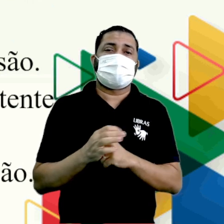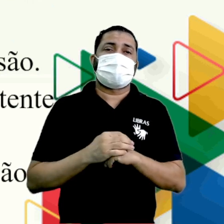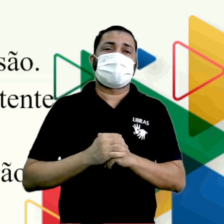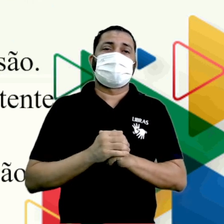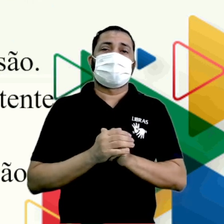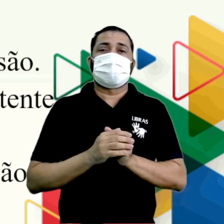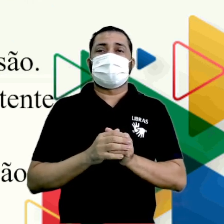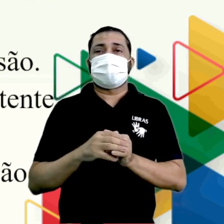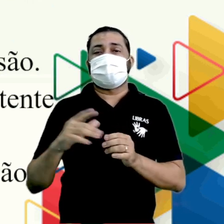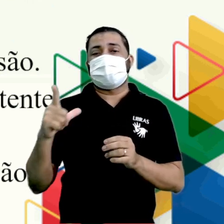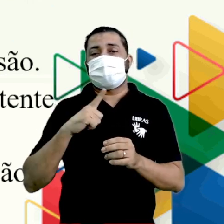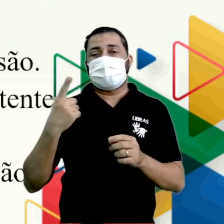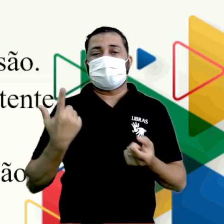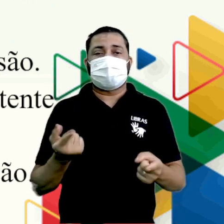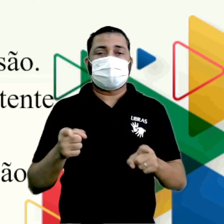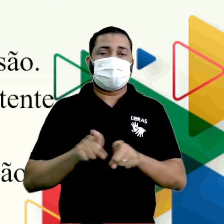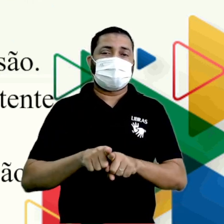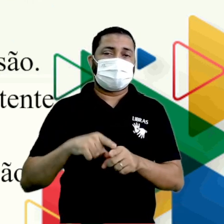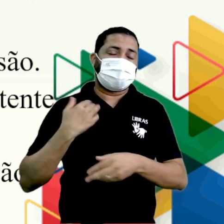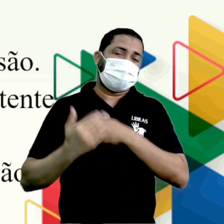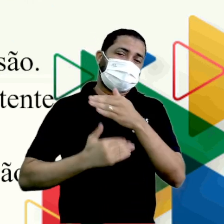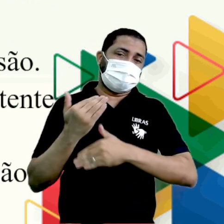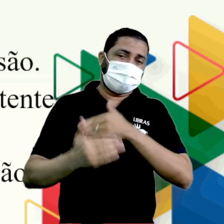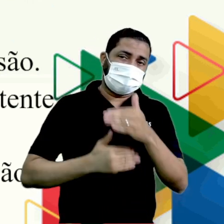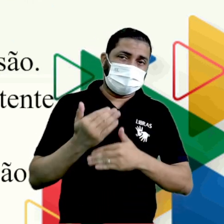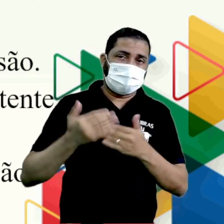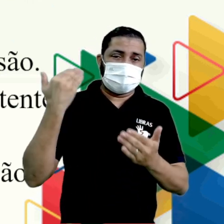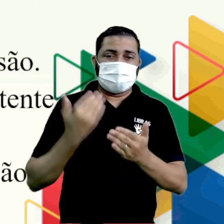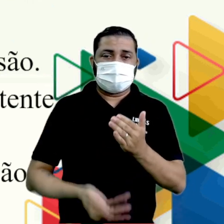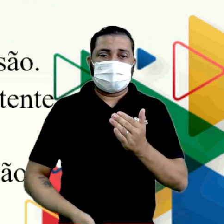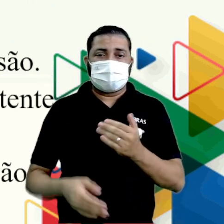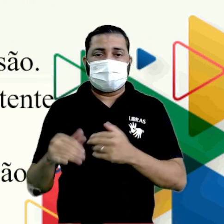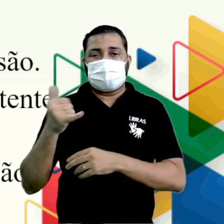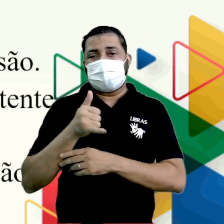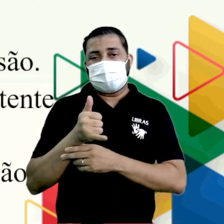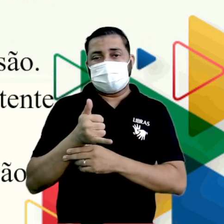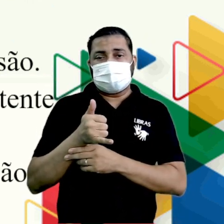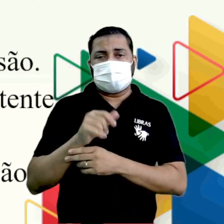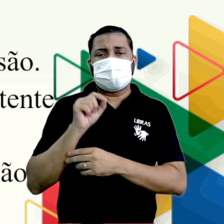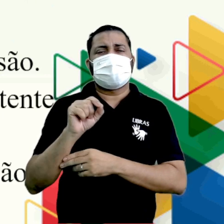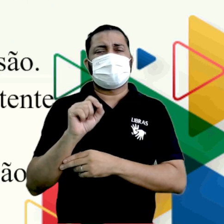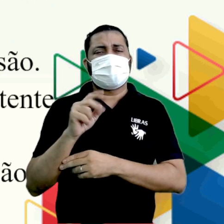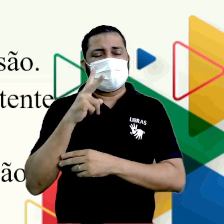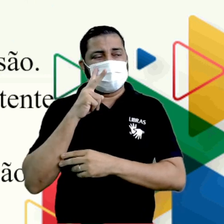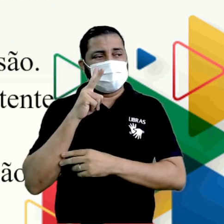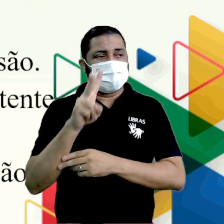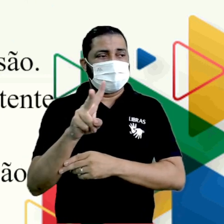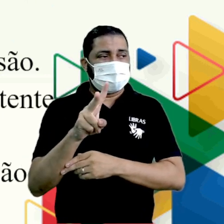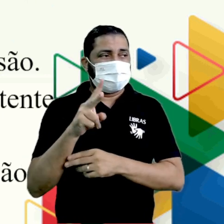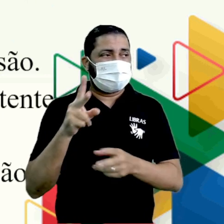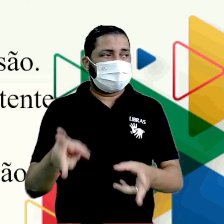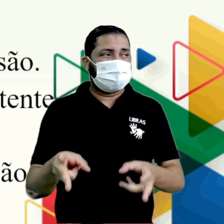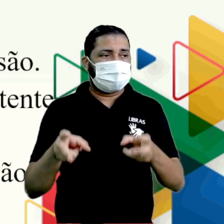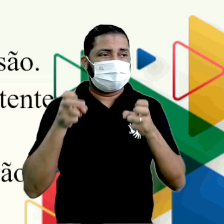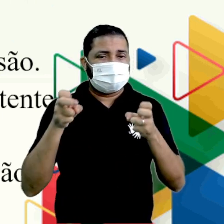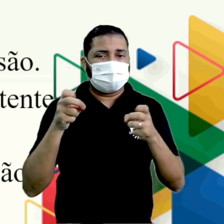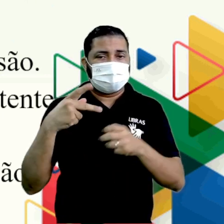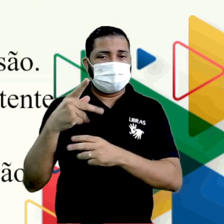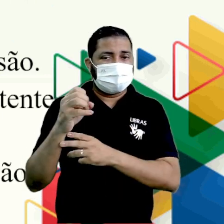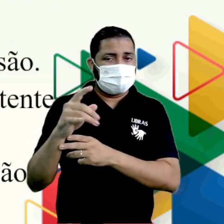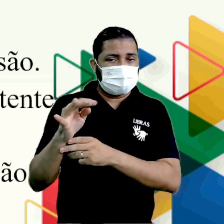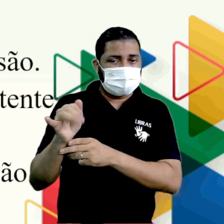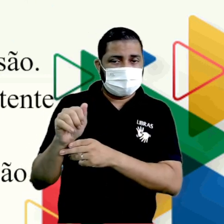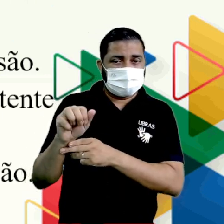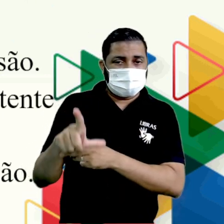resistência à corrosão está associada a um processo de perda de elétrons. E o que a gente viu ao observar o